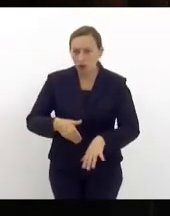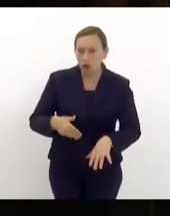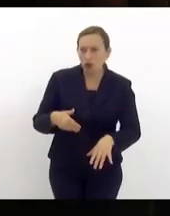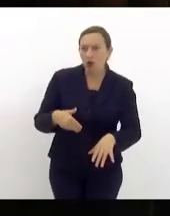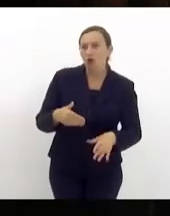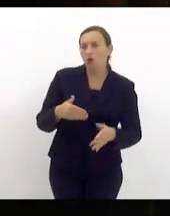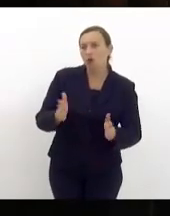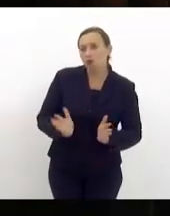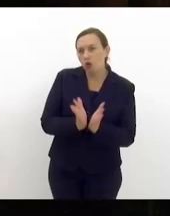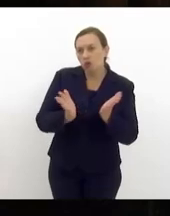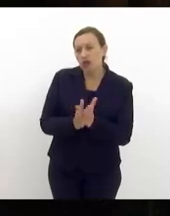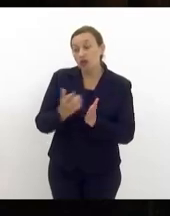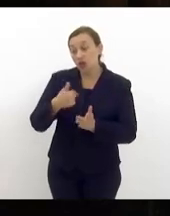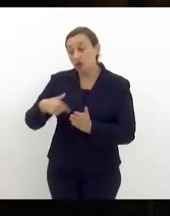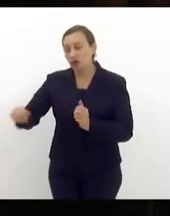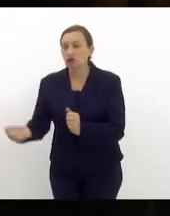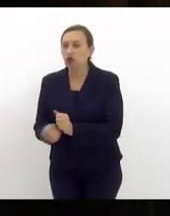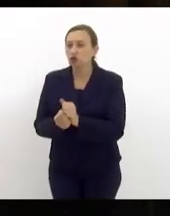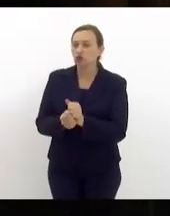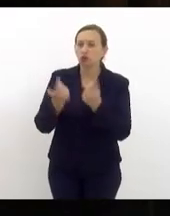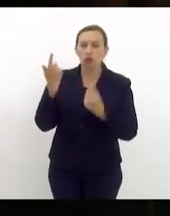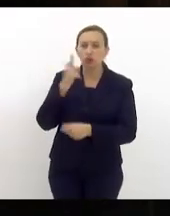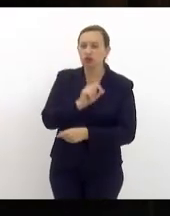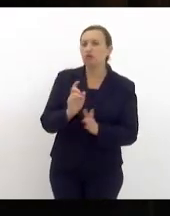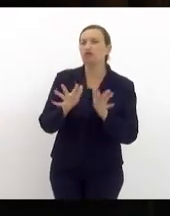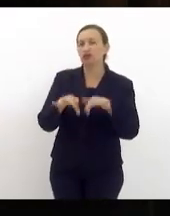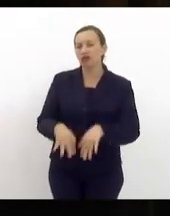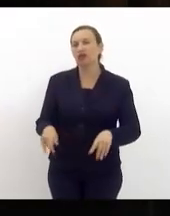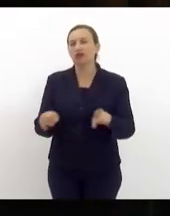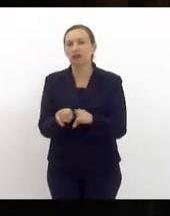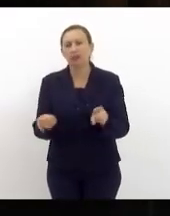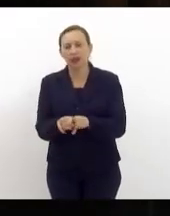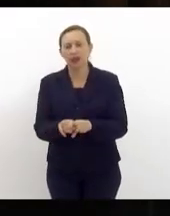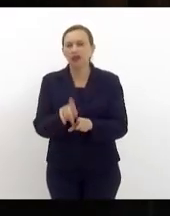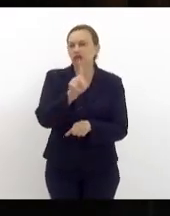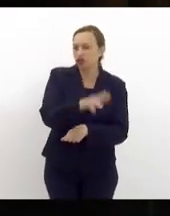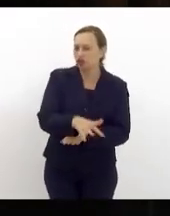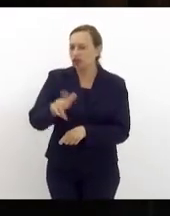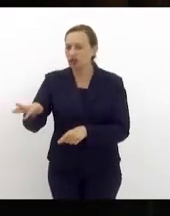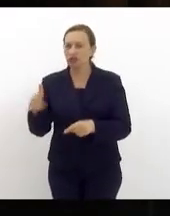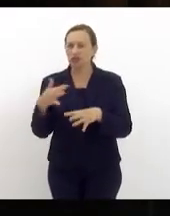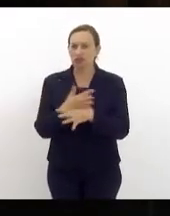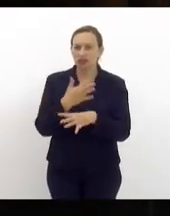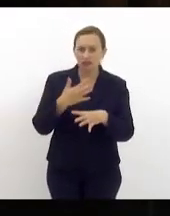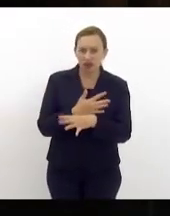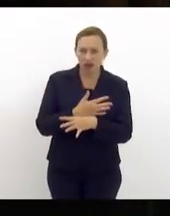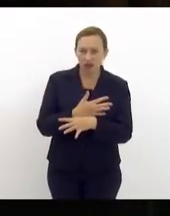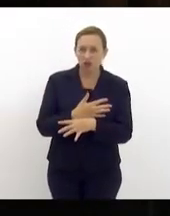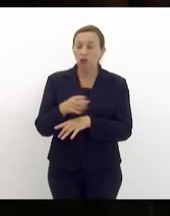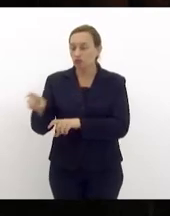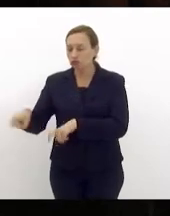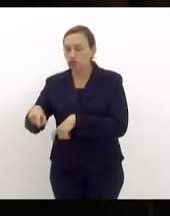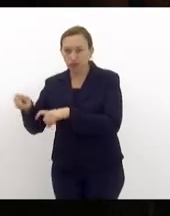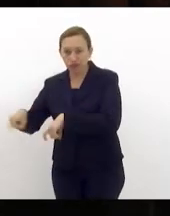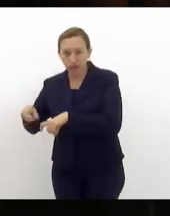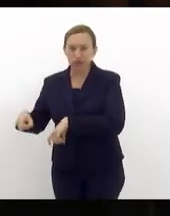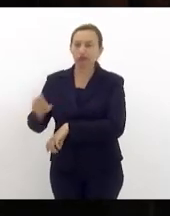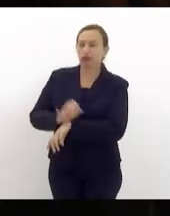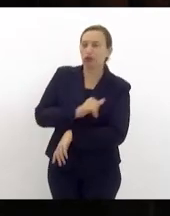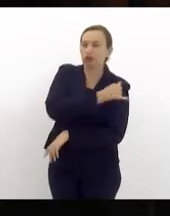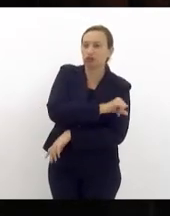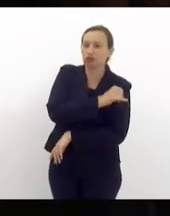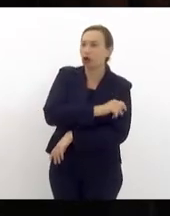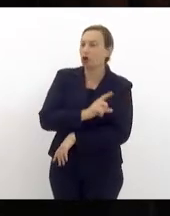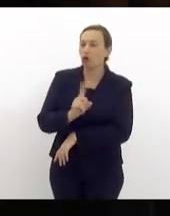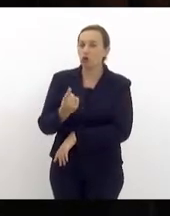pude presidir, nós conseguimos concluir também que, em diferentes cidades no interior do Rio de Janeiro, esse recurso não